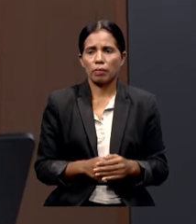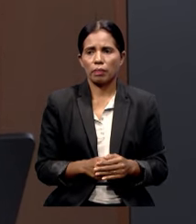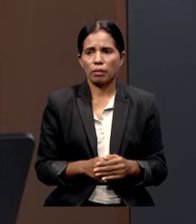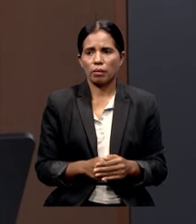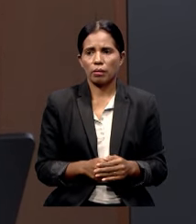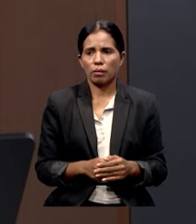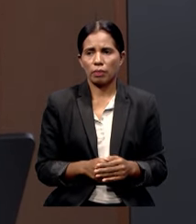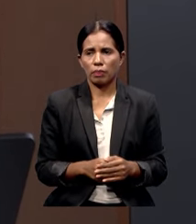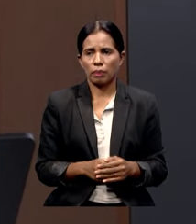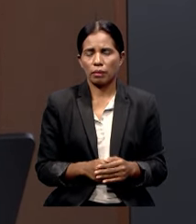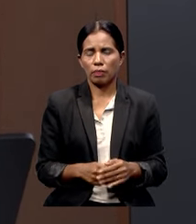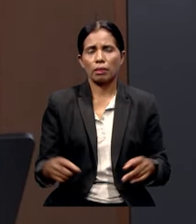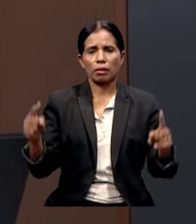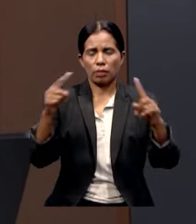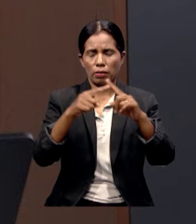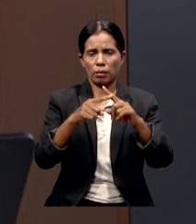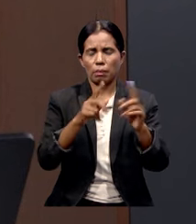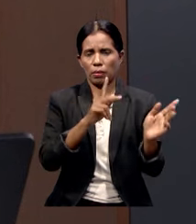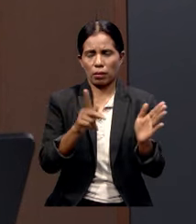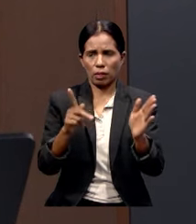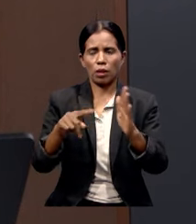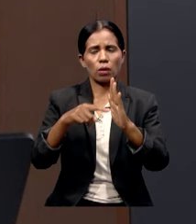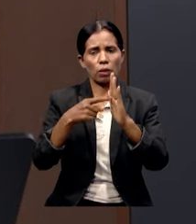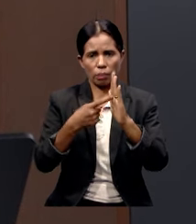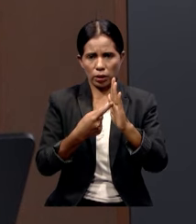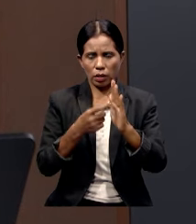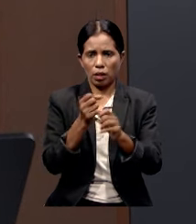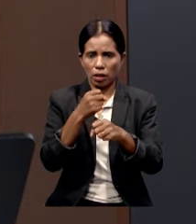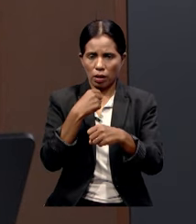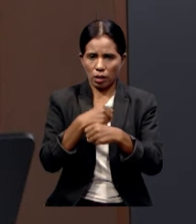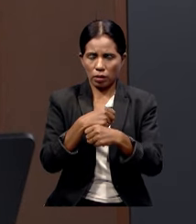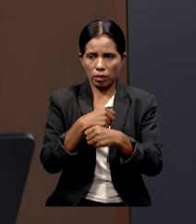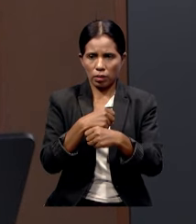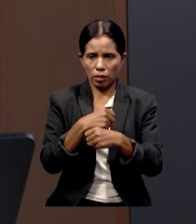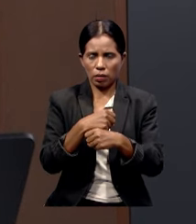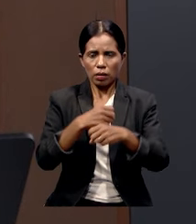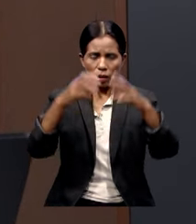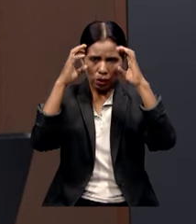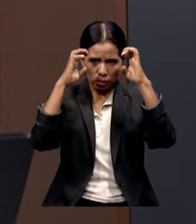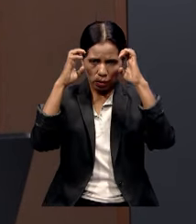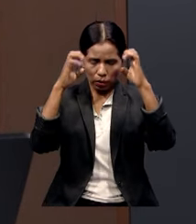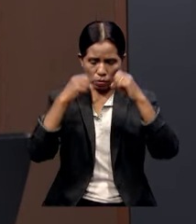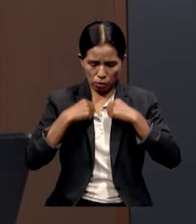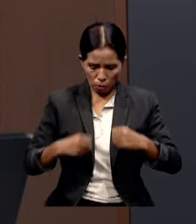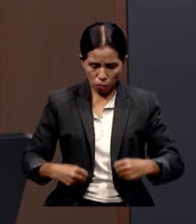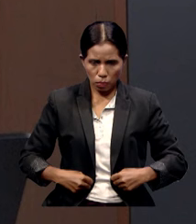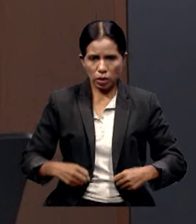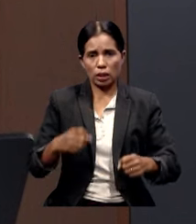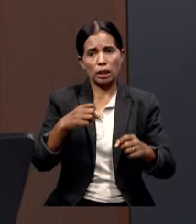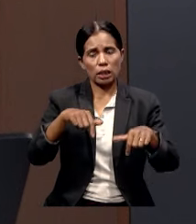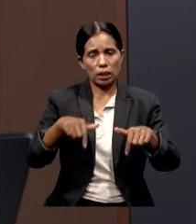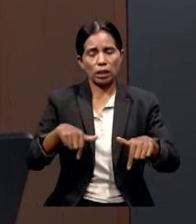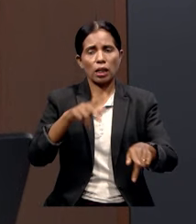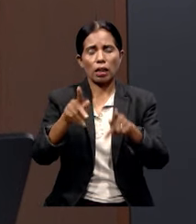prevenção leleo hahu halo educação saúde iha komunidade,